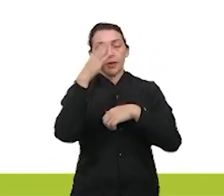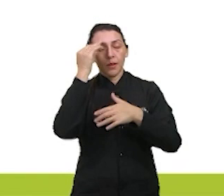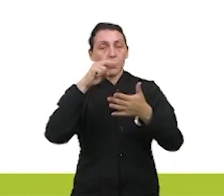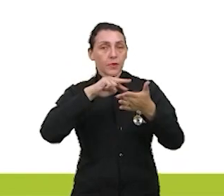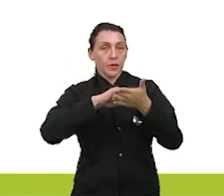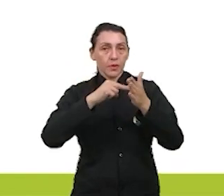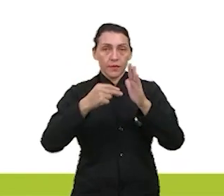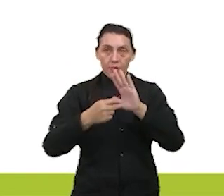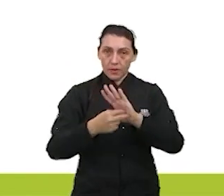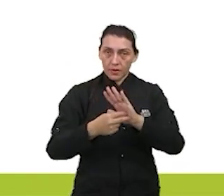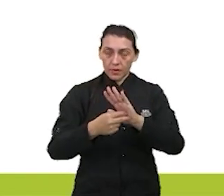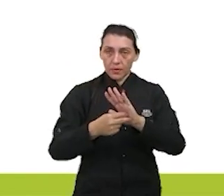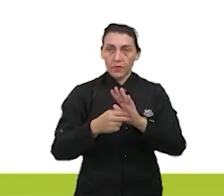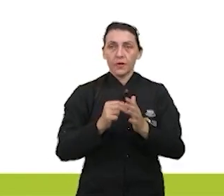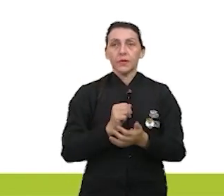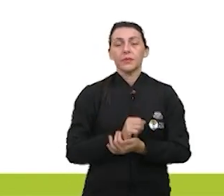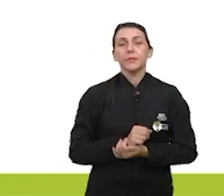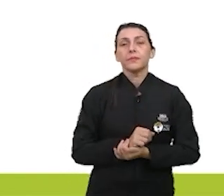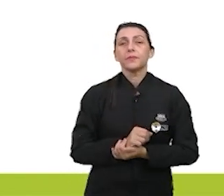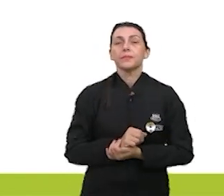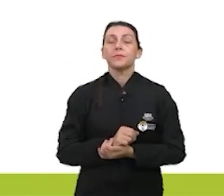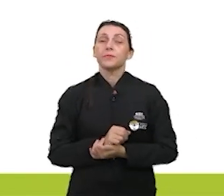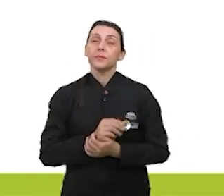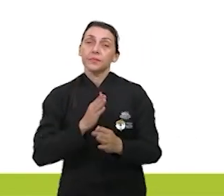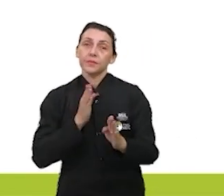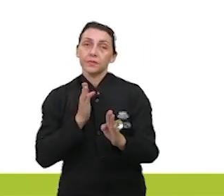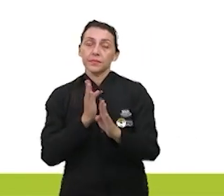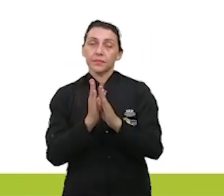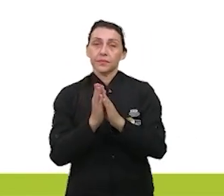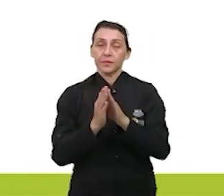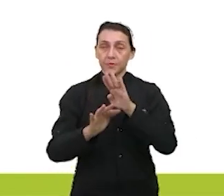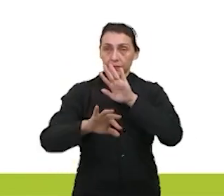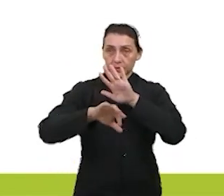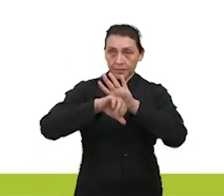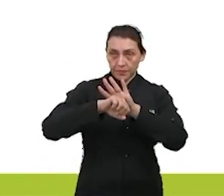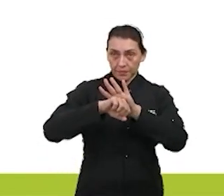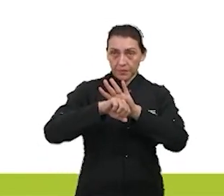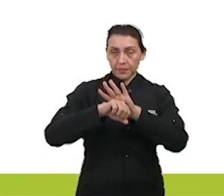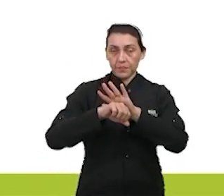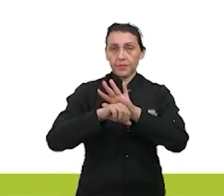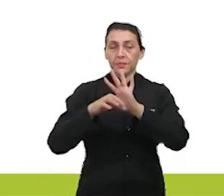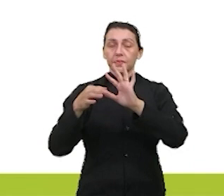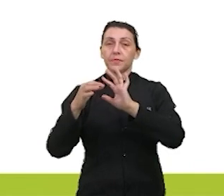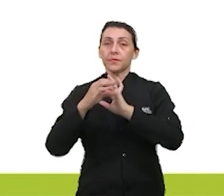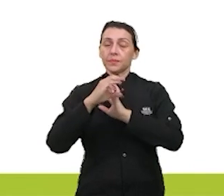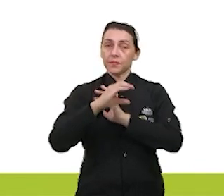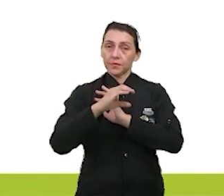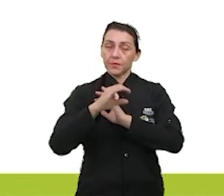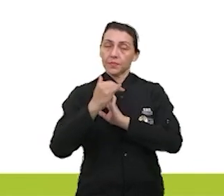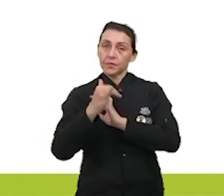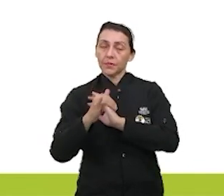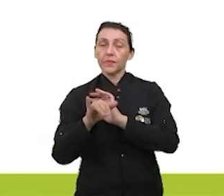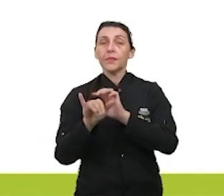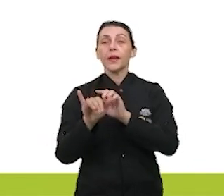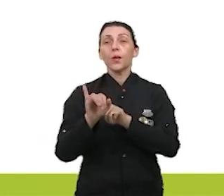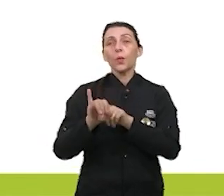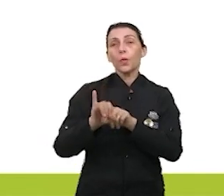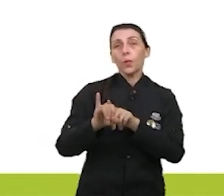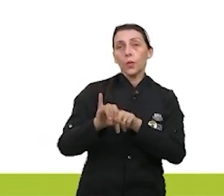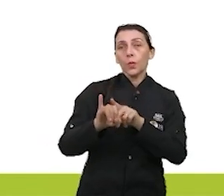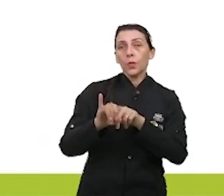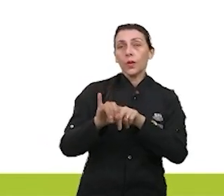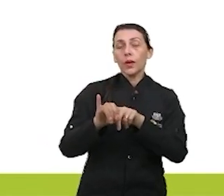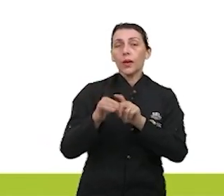corrente elétrica. E aqui fala assim, ó, para identificarmos um receptor, a corrente elétrica, que eu chamo de I,